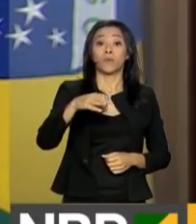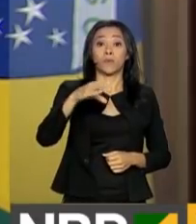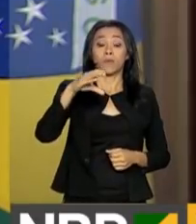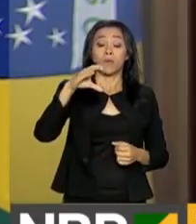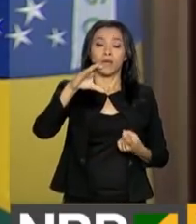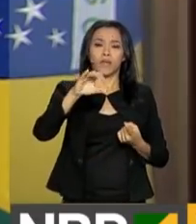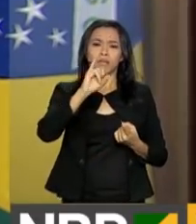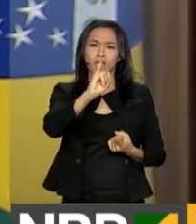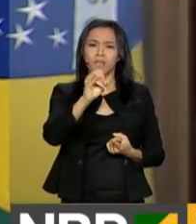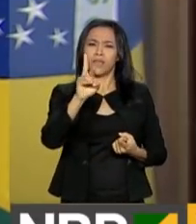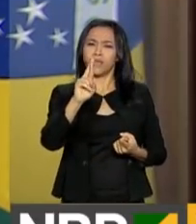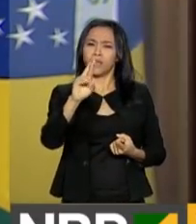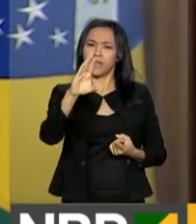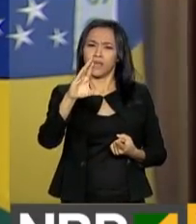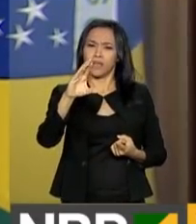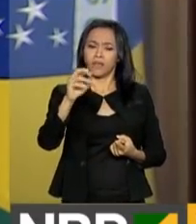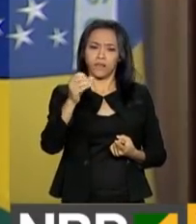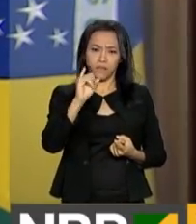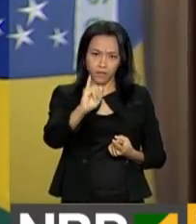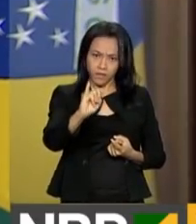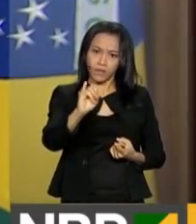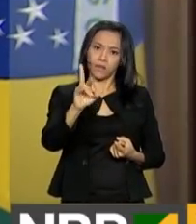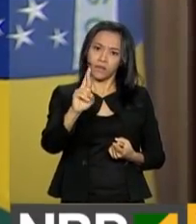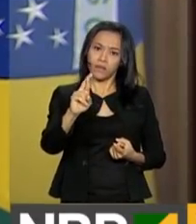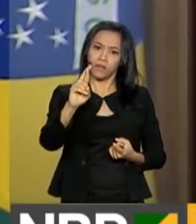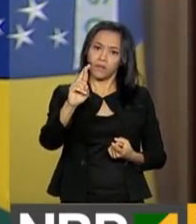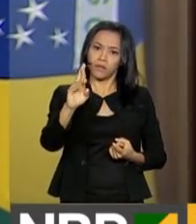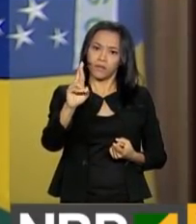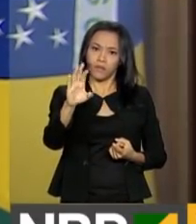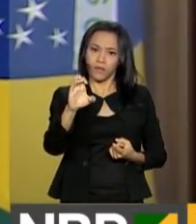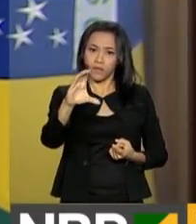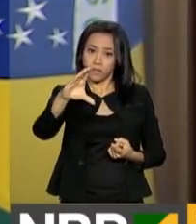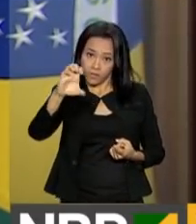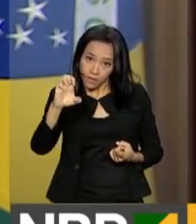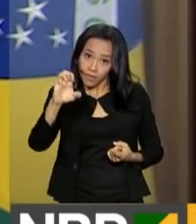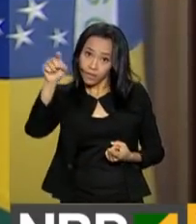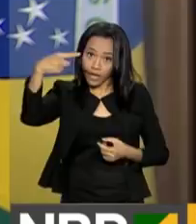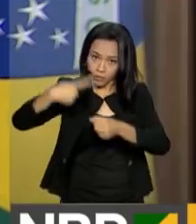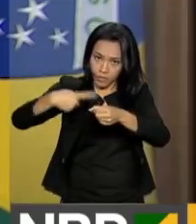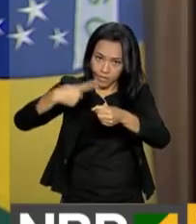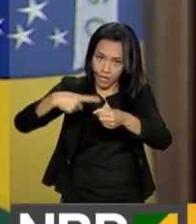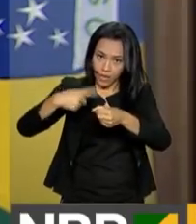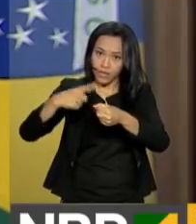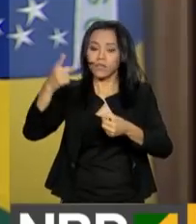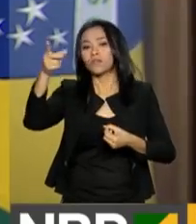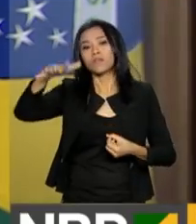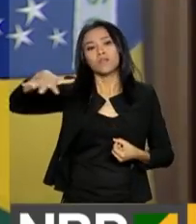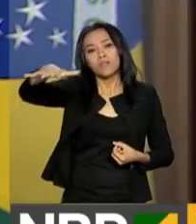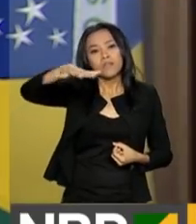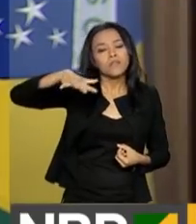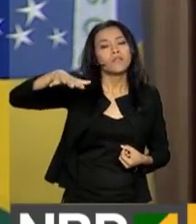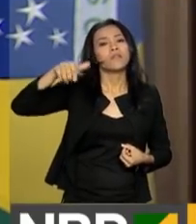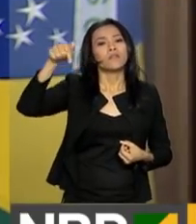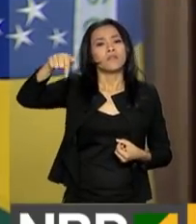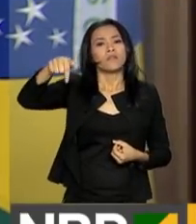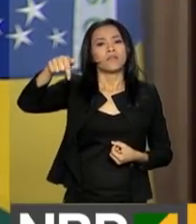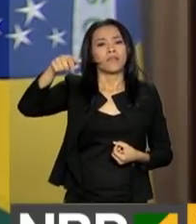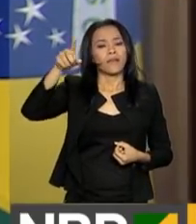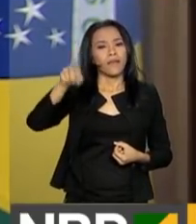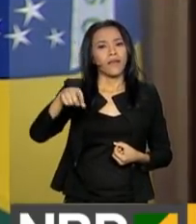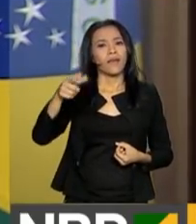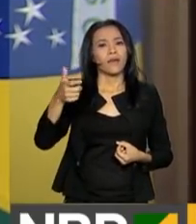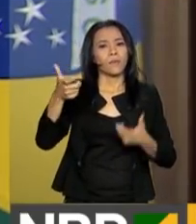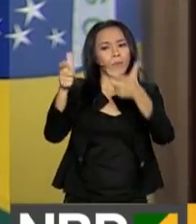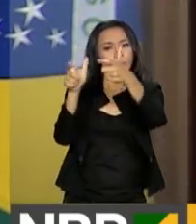crescer e lá com a irrigação do baixo dir e ser que foram um canal que